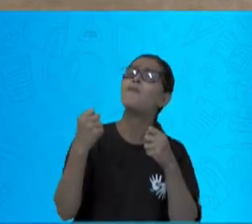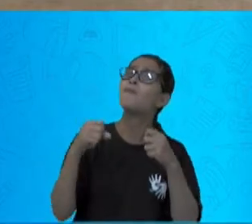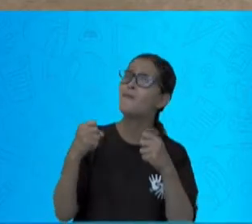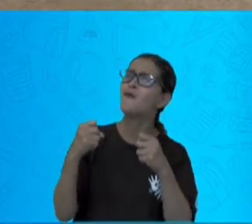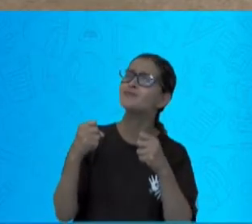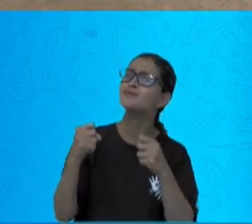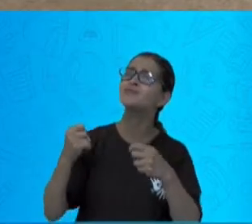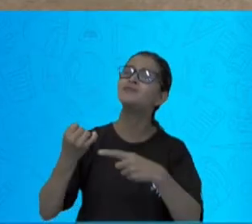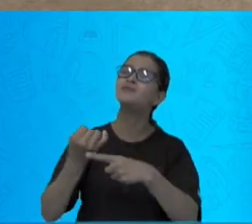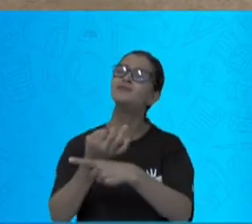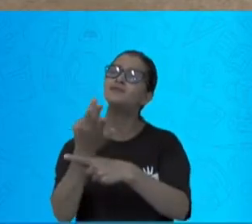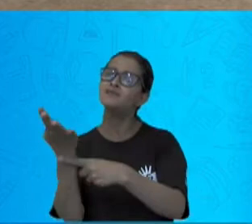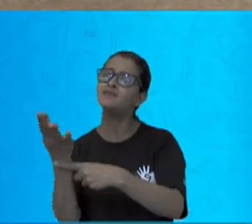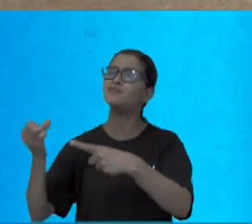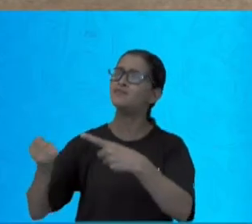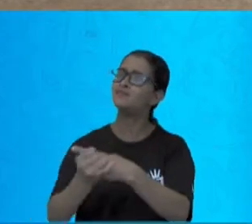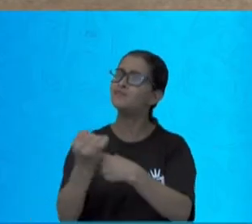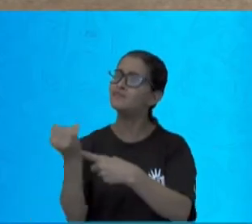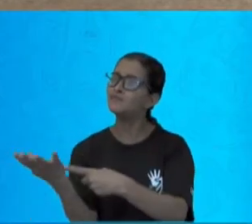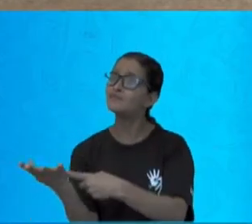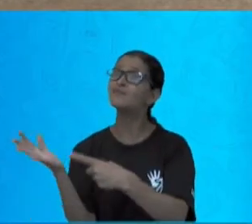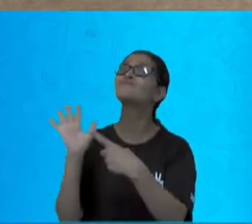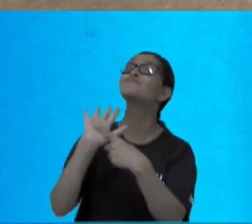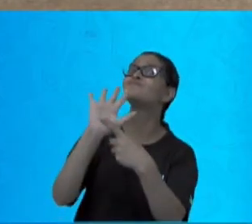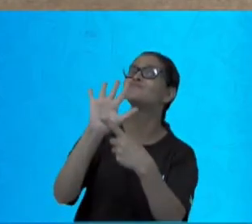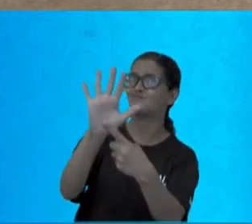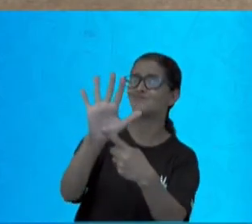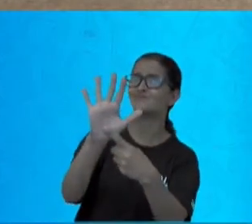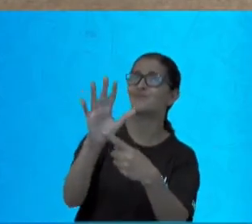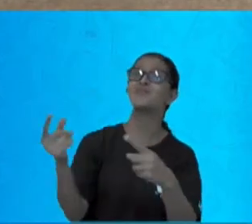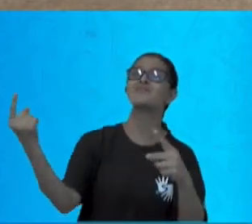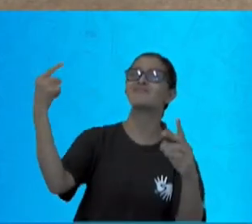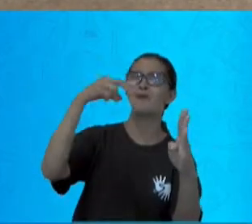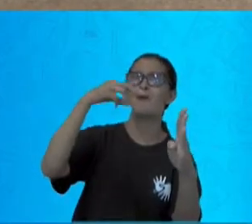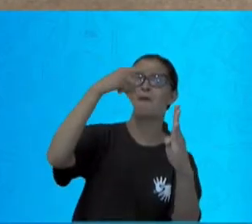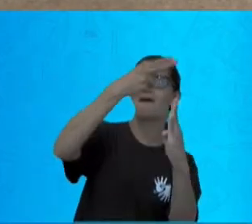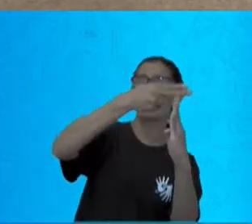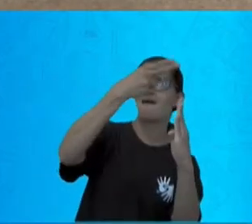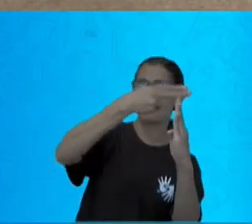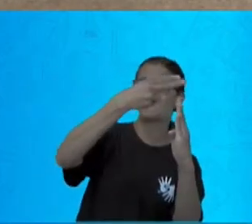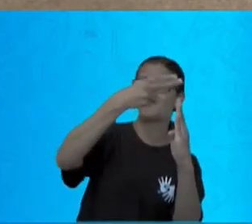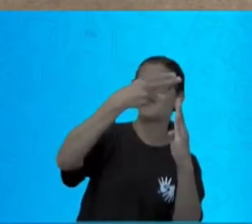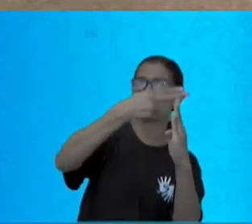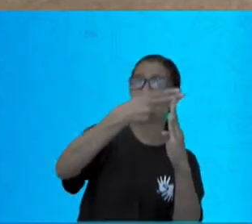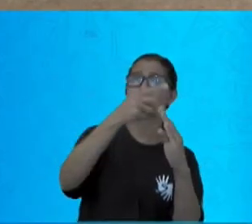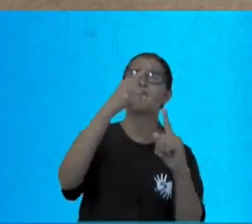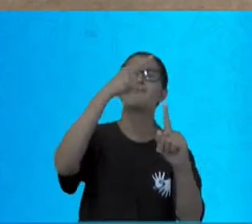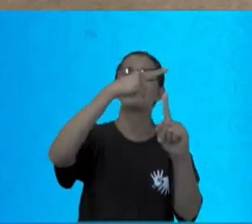1 dividido por 2. E o meu expoente agora é positivo. Então, 1